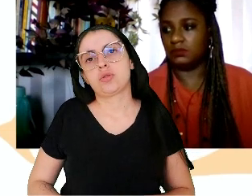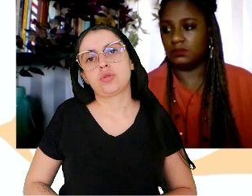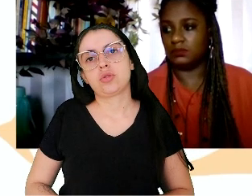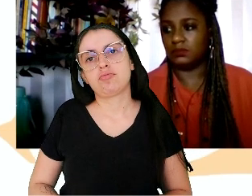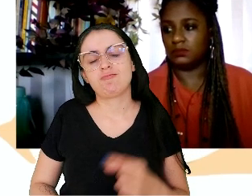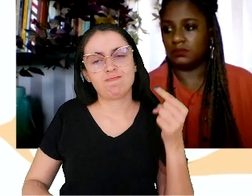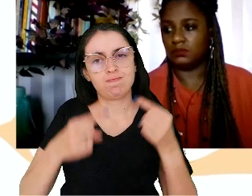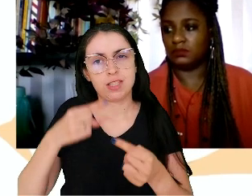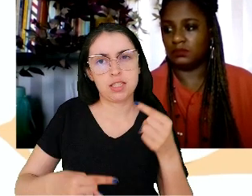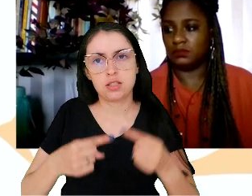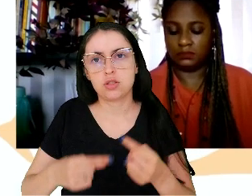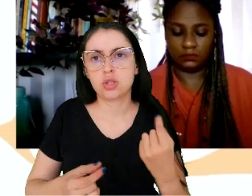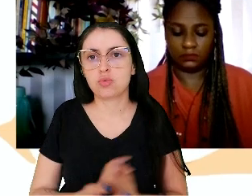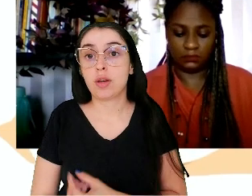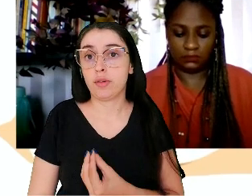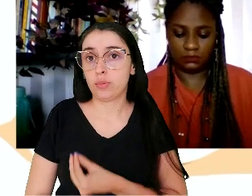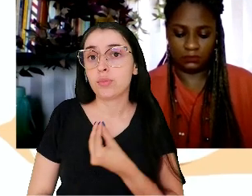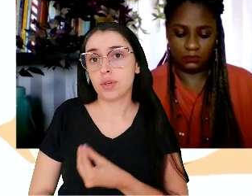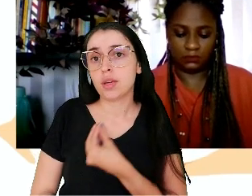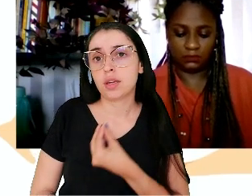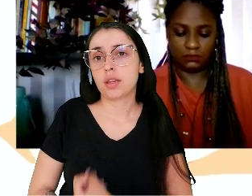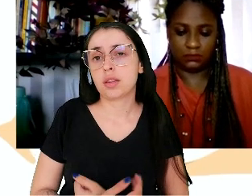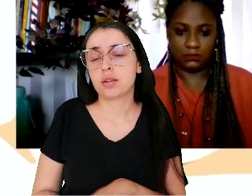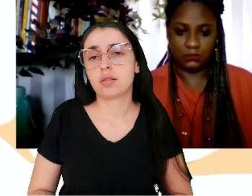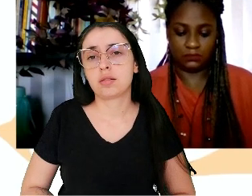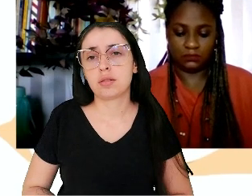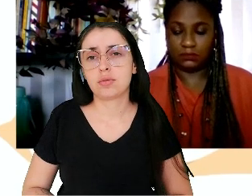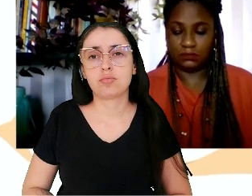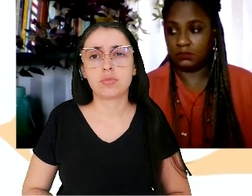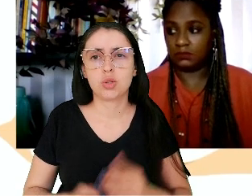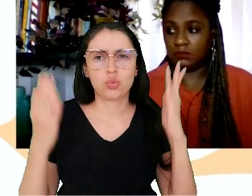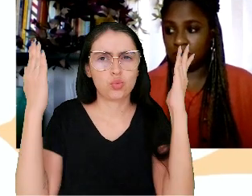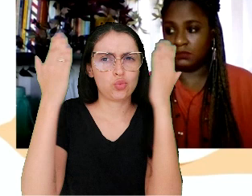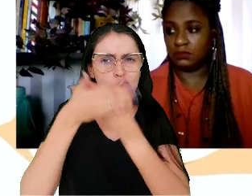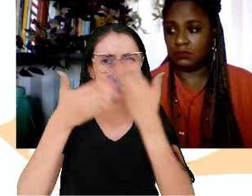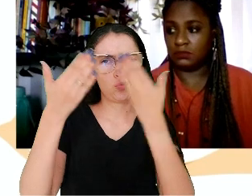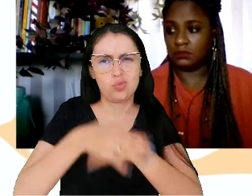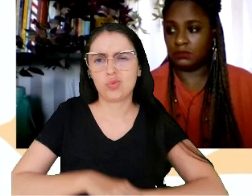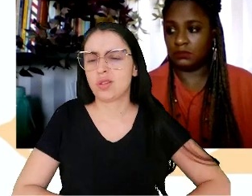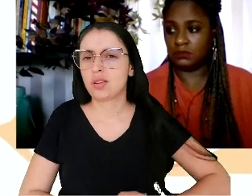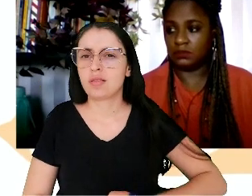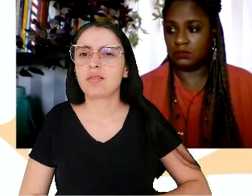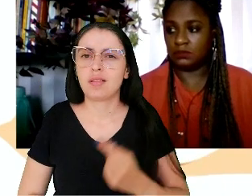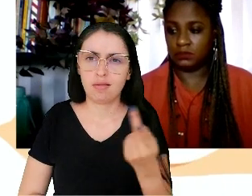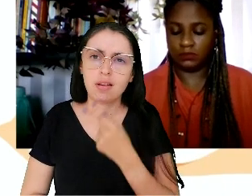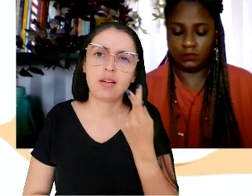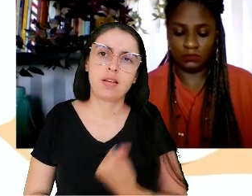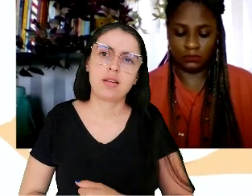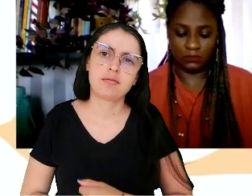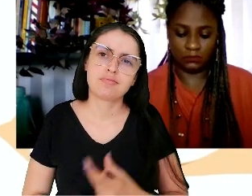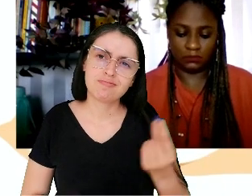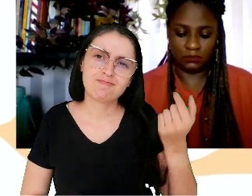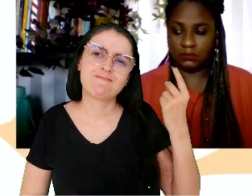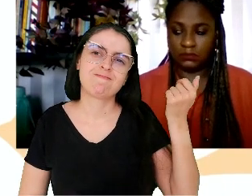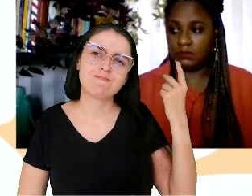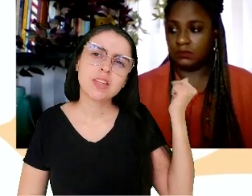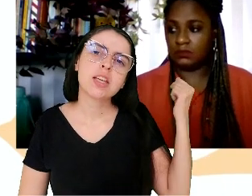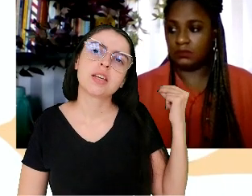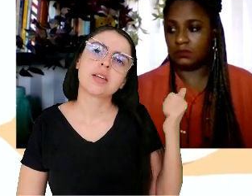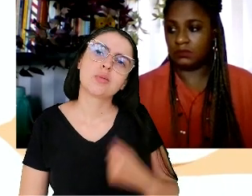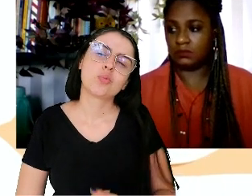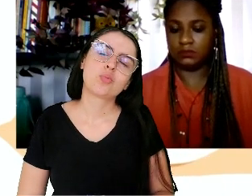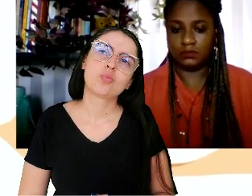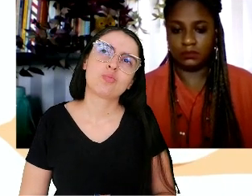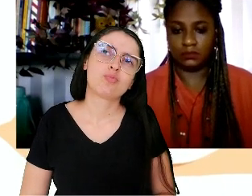ele descortina uma realidade desse sexo invisível, né, que muito se diz, que já era latente